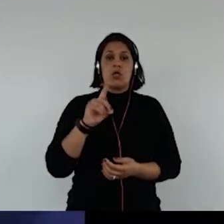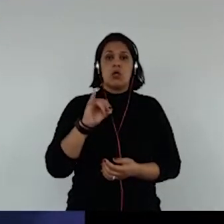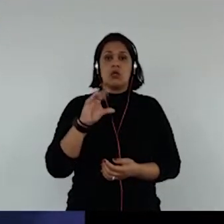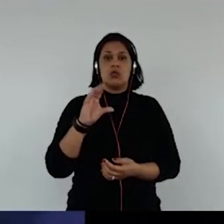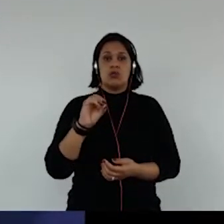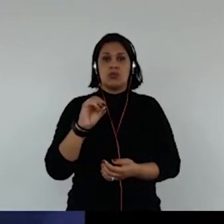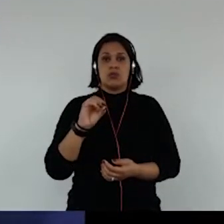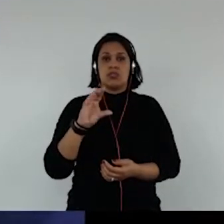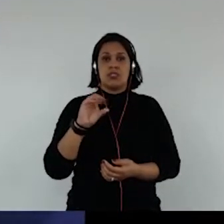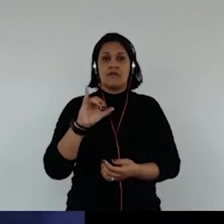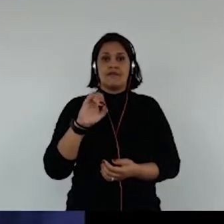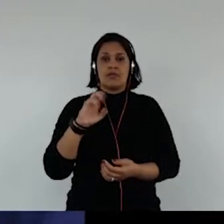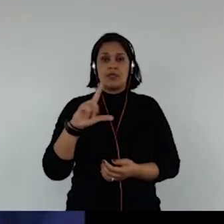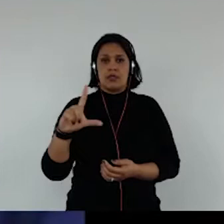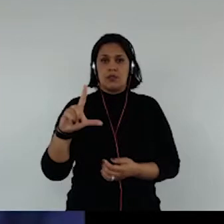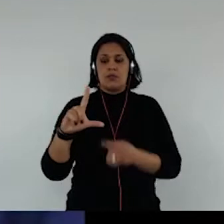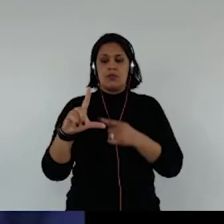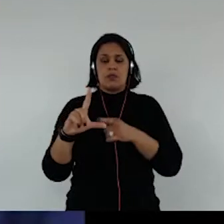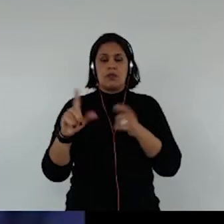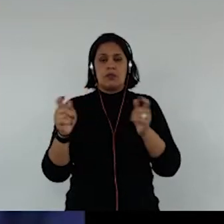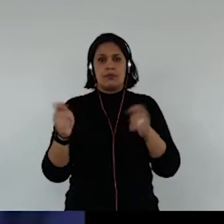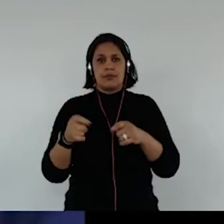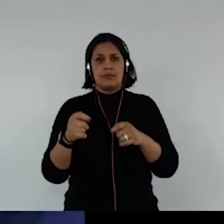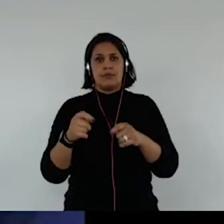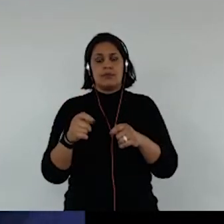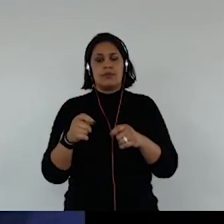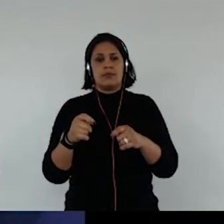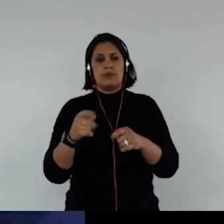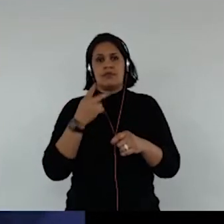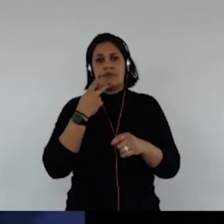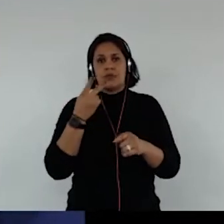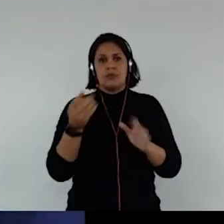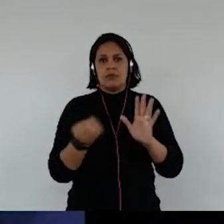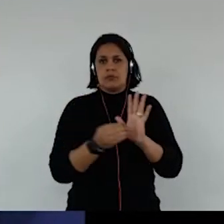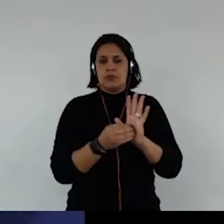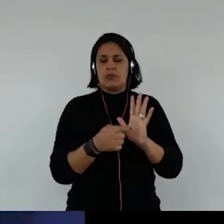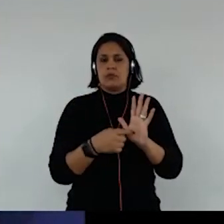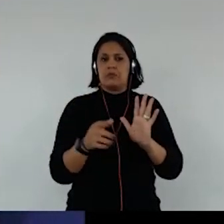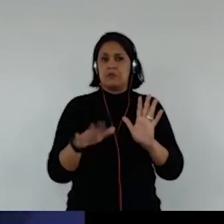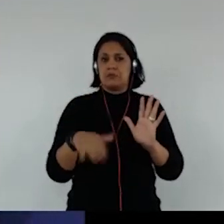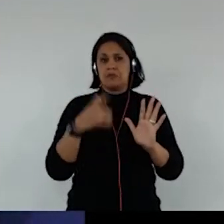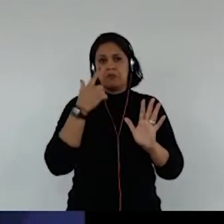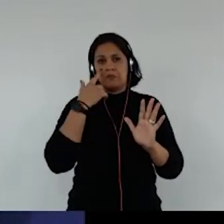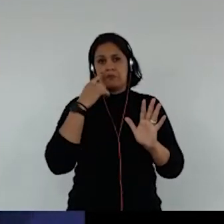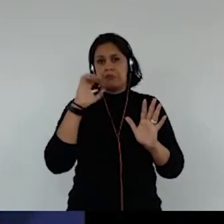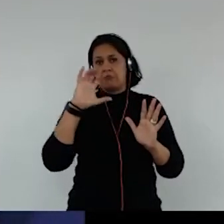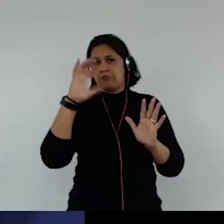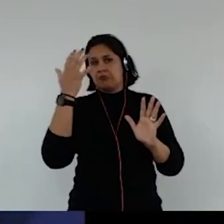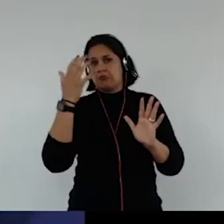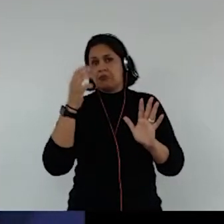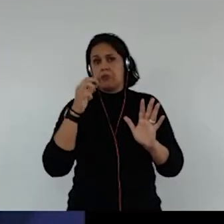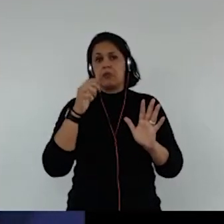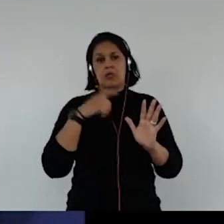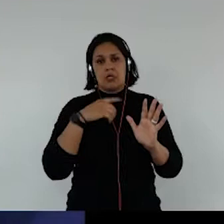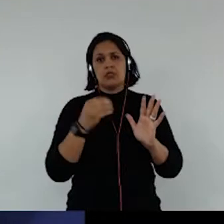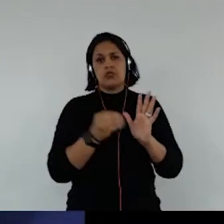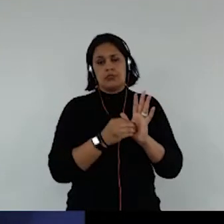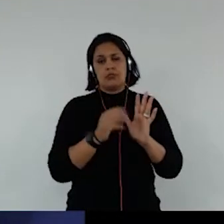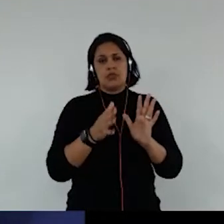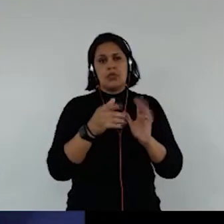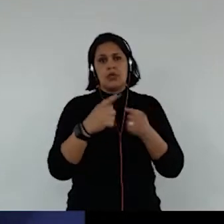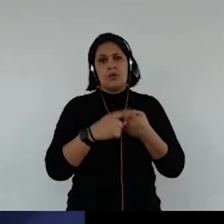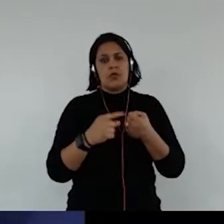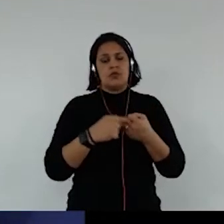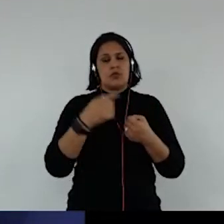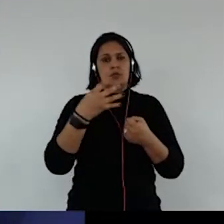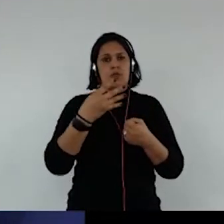revisão, já mencionei. A imprevisibilidade é contemplada no artigo 478,